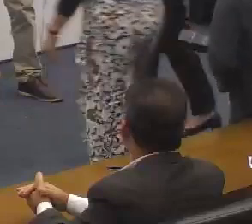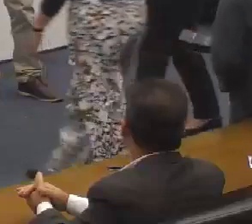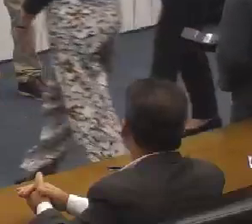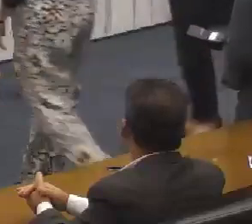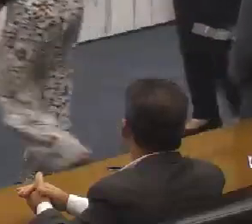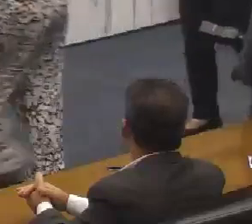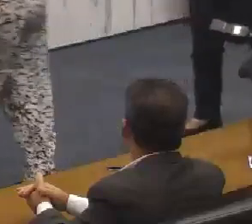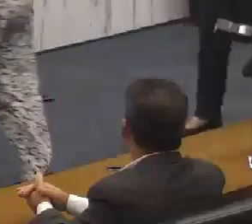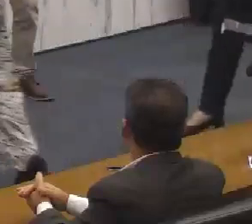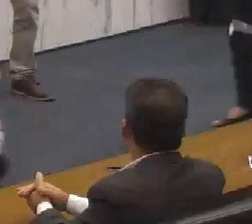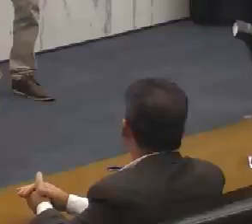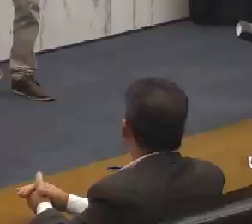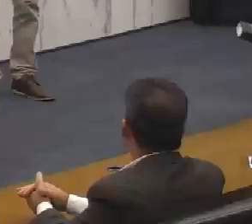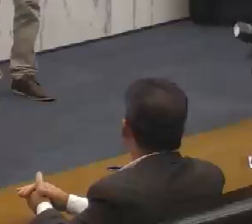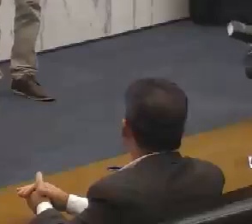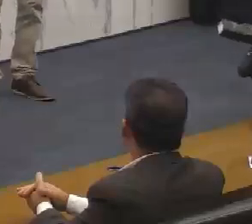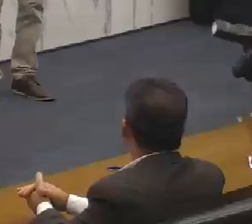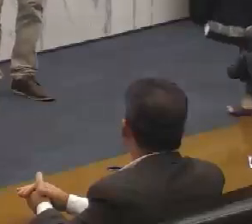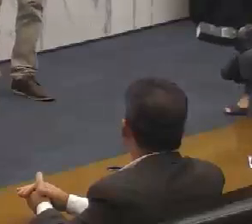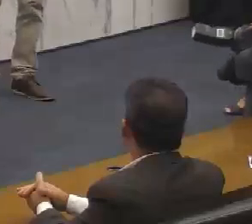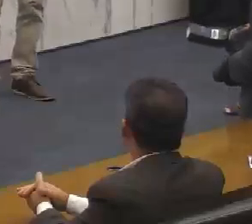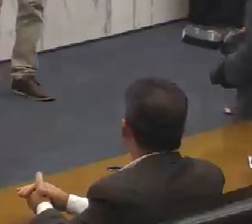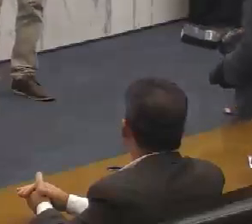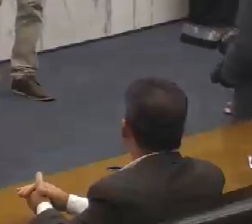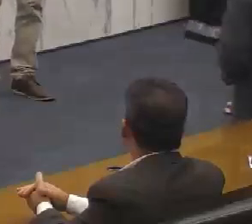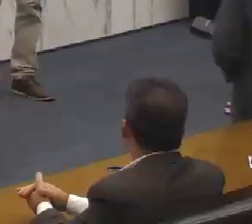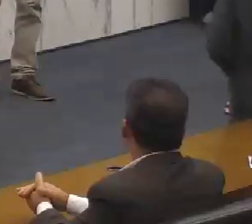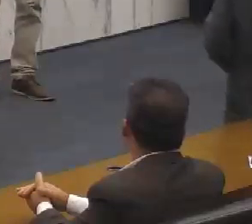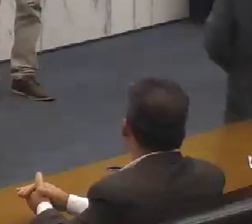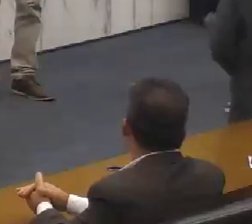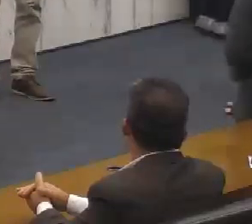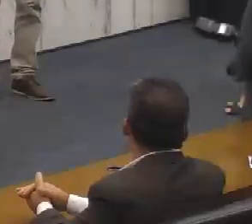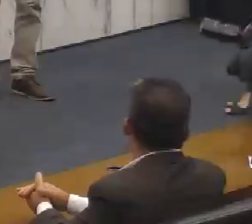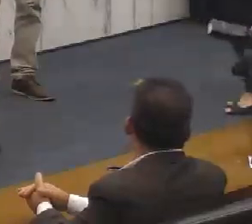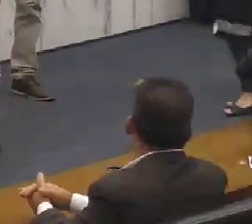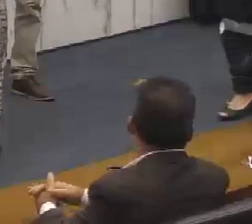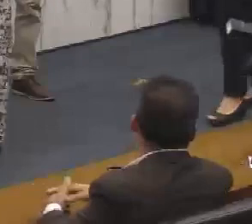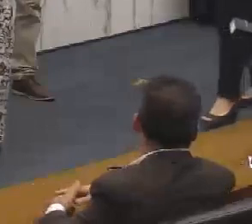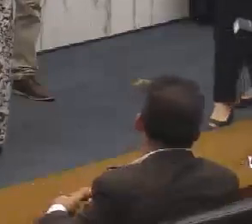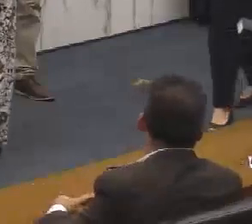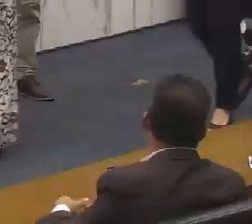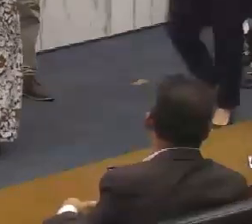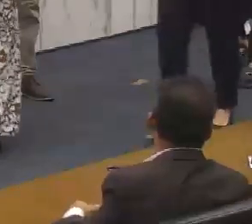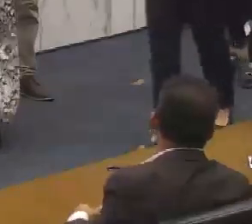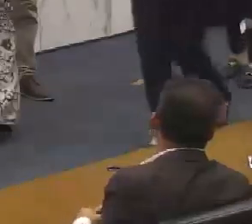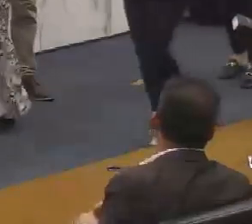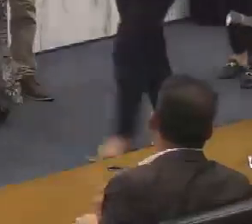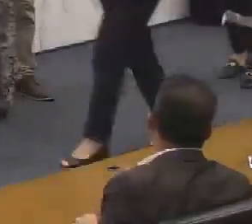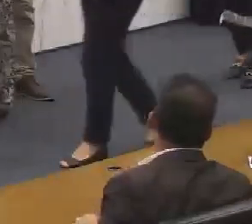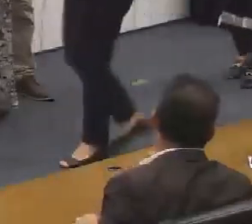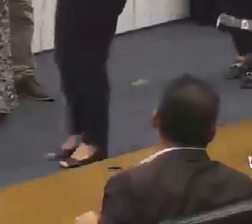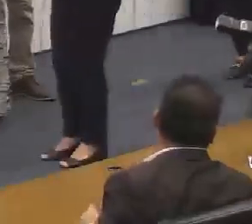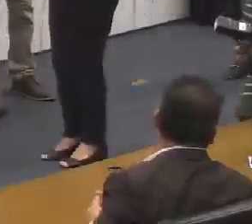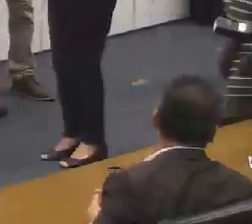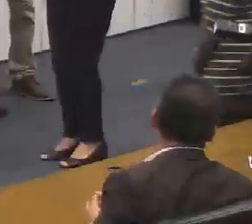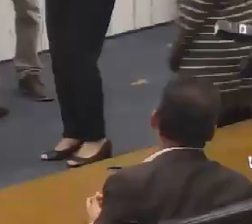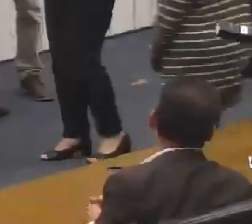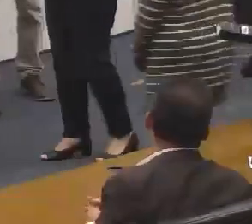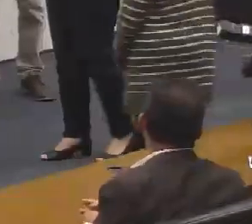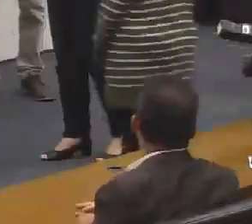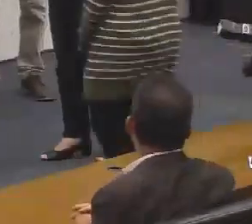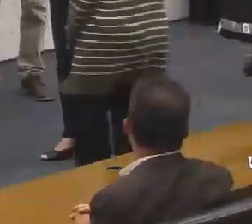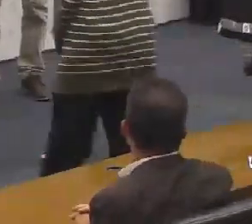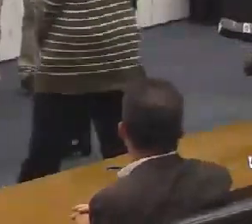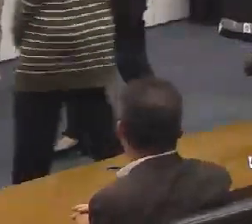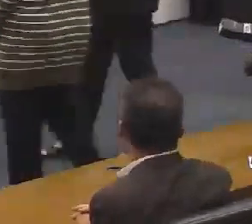assim ter amigos contigo em todas as situações. A gente não pode ter tudo,